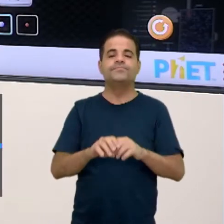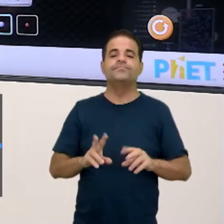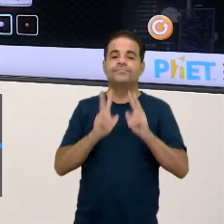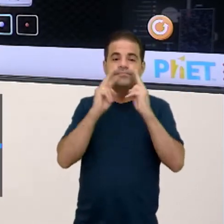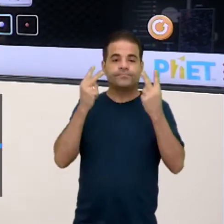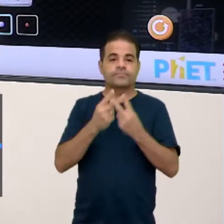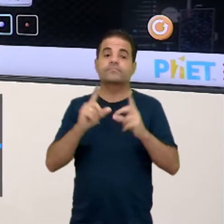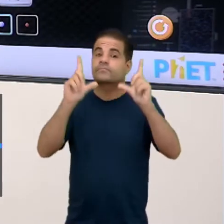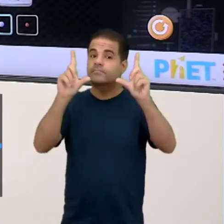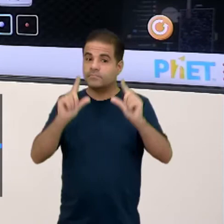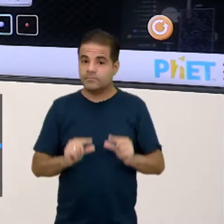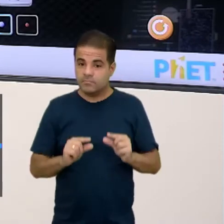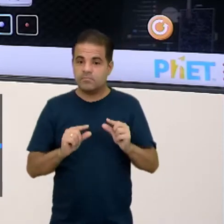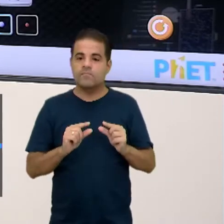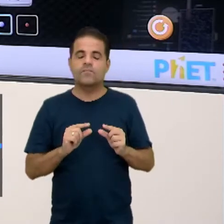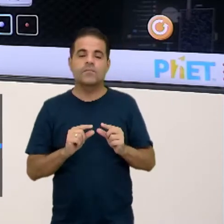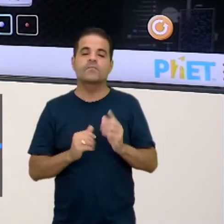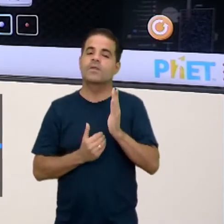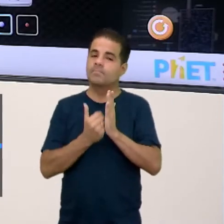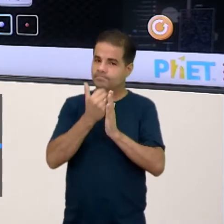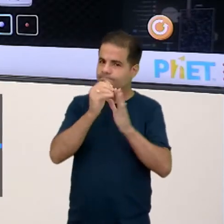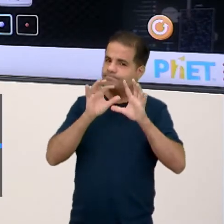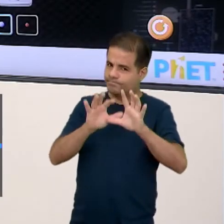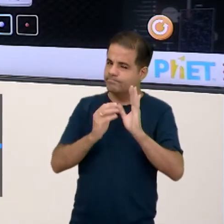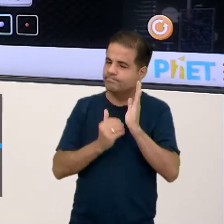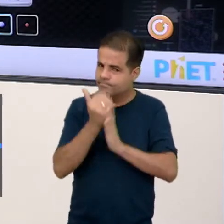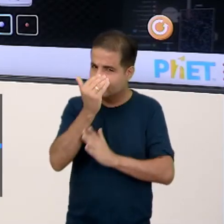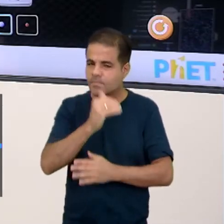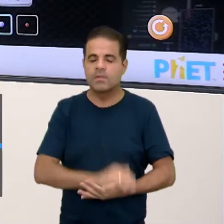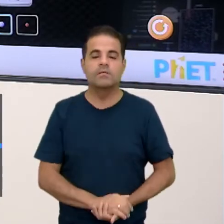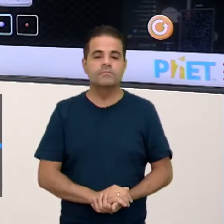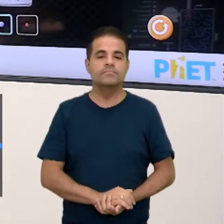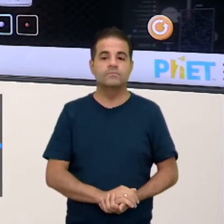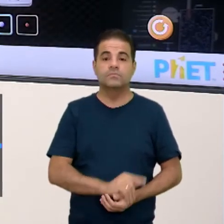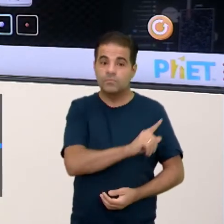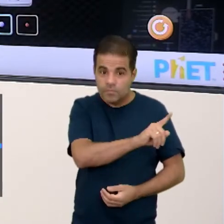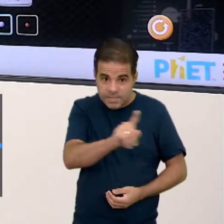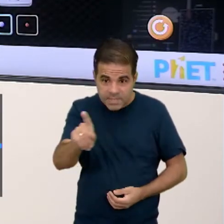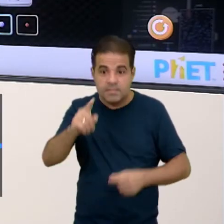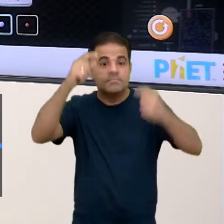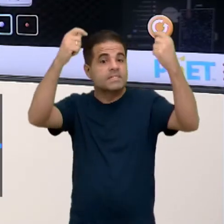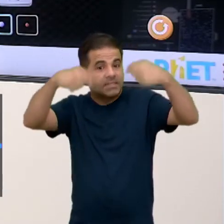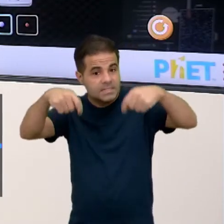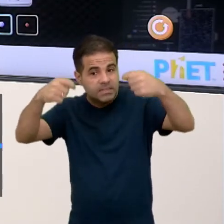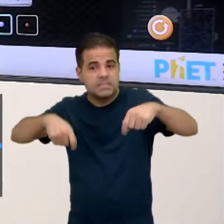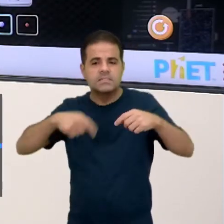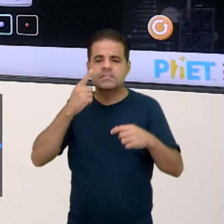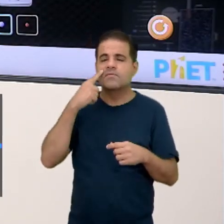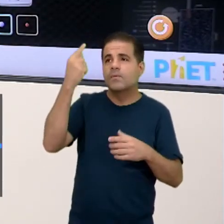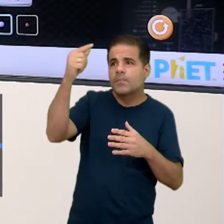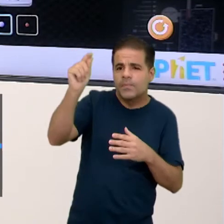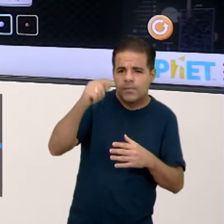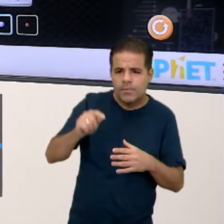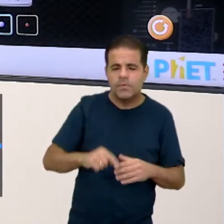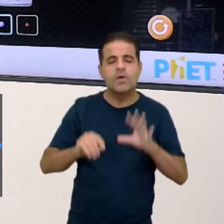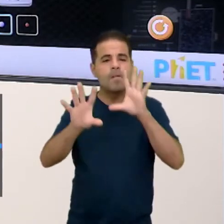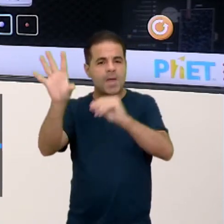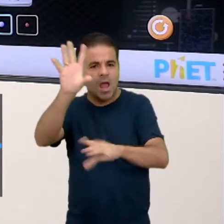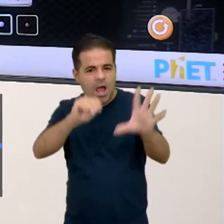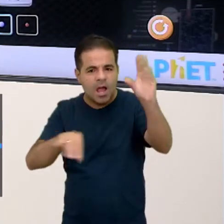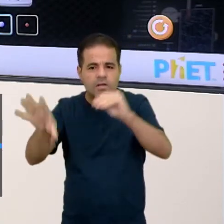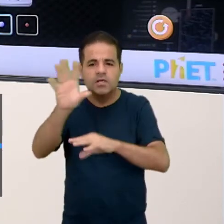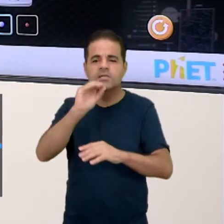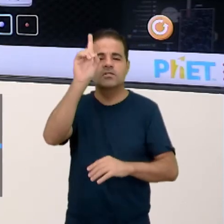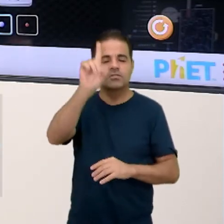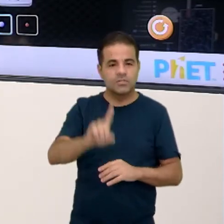volume diminui, a pressão aumenta, tá certo? Então, vocês têm que fazer essas considerações, mexer. Vou pedir para o nosso